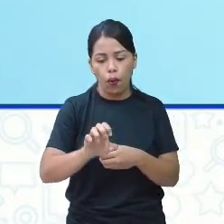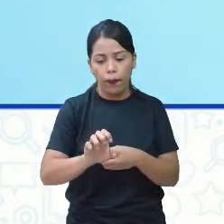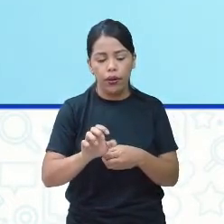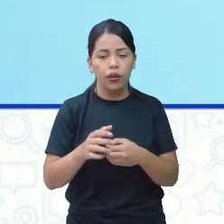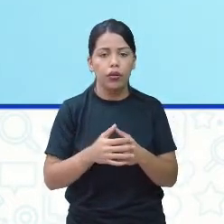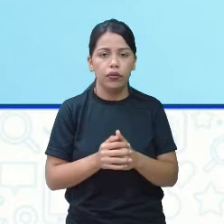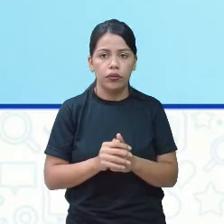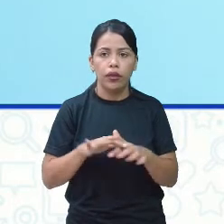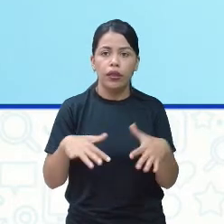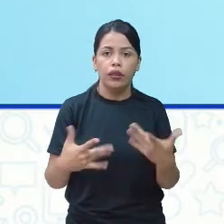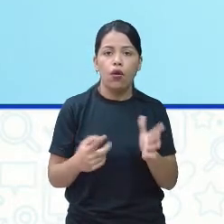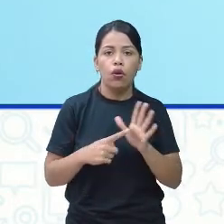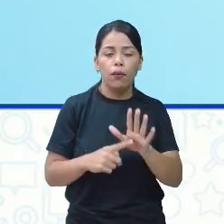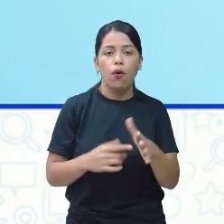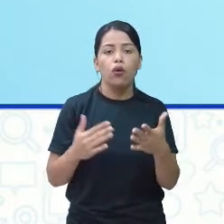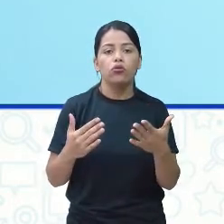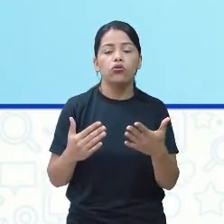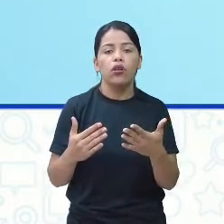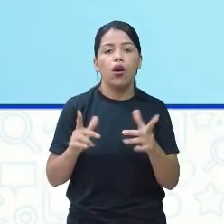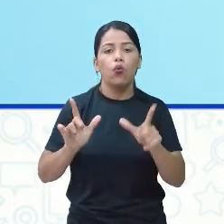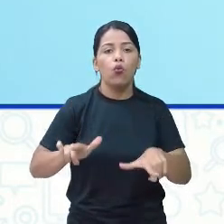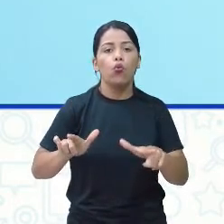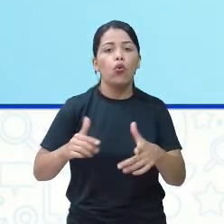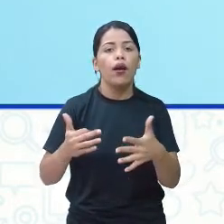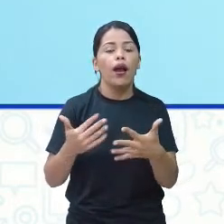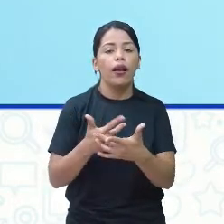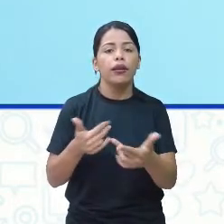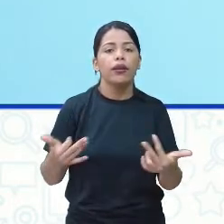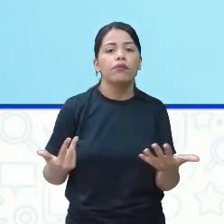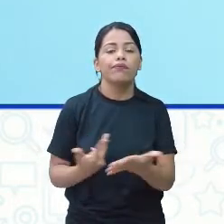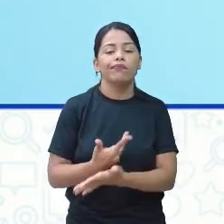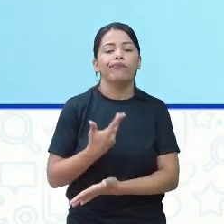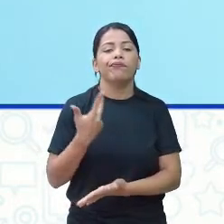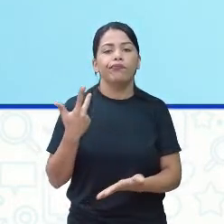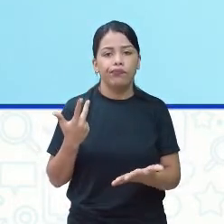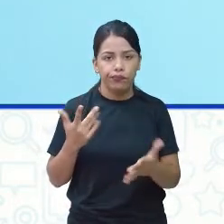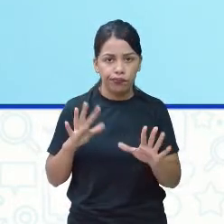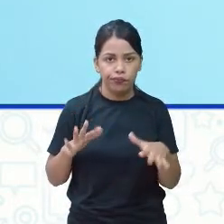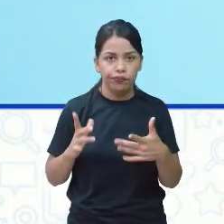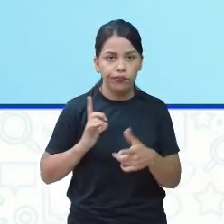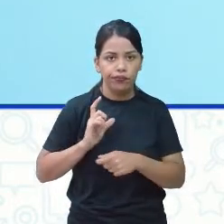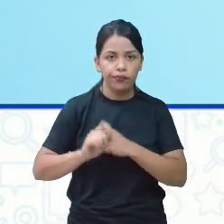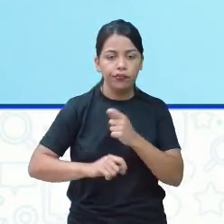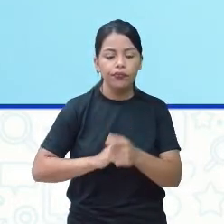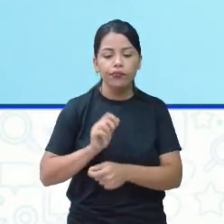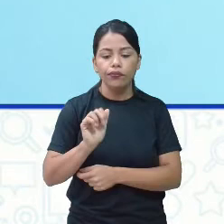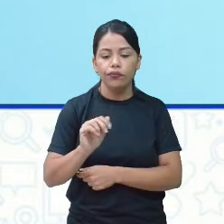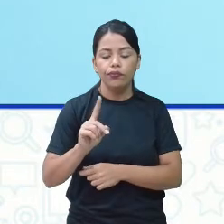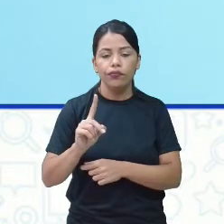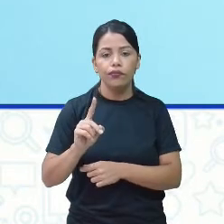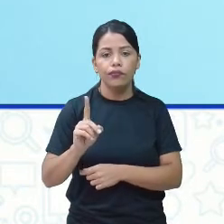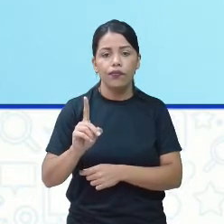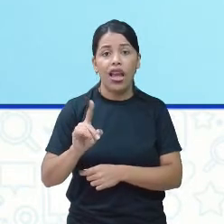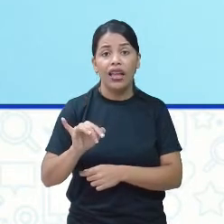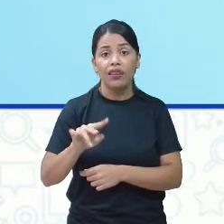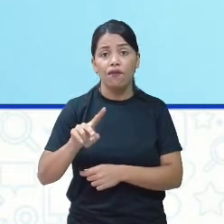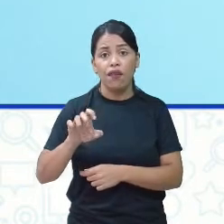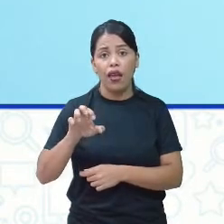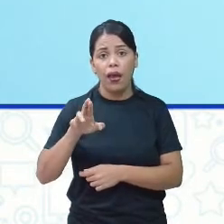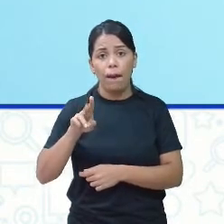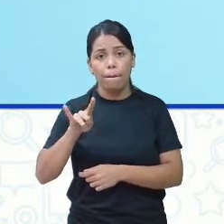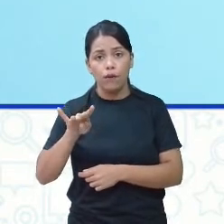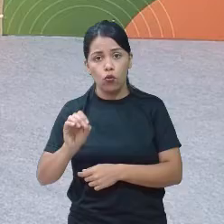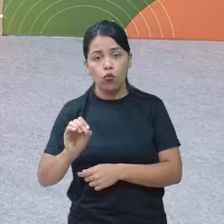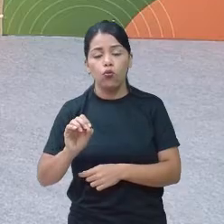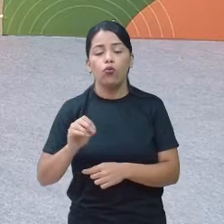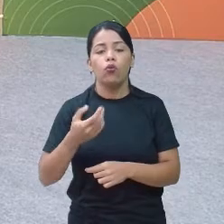coisa acontece. Onde costuma ser considerado advérbio relativo. Então, ele vai aí ter caráter de